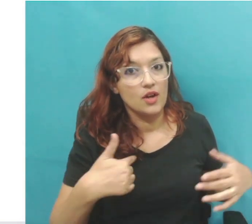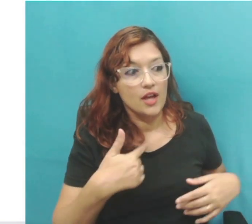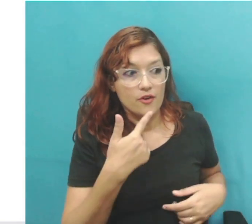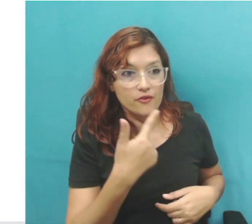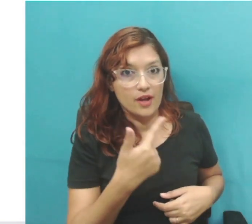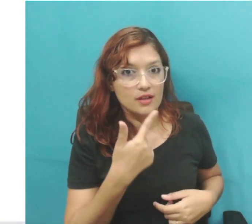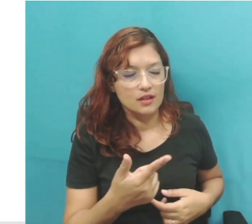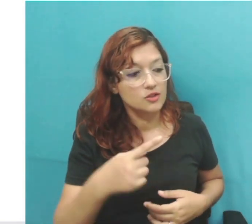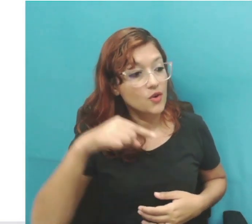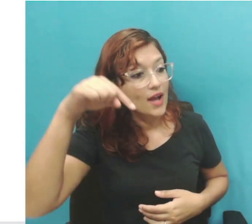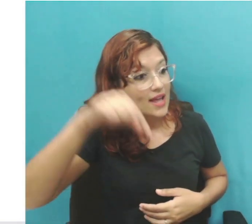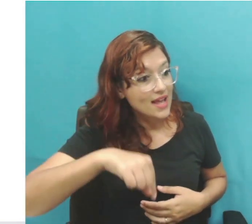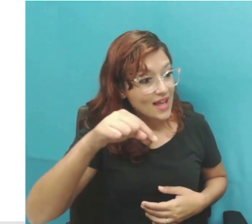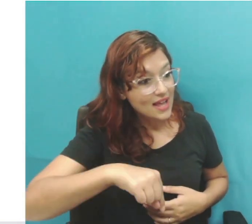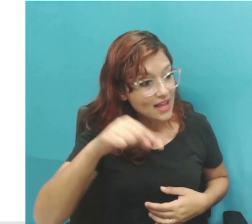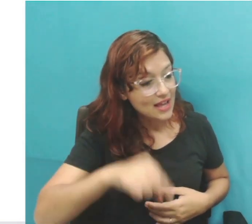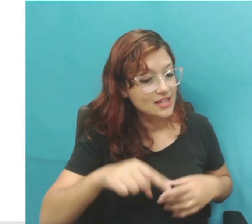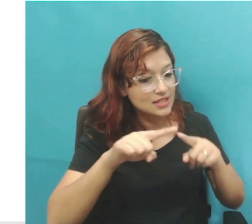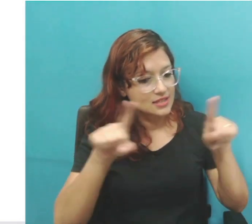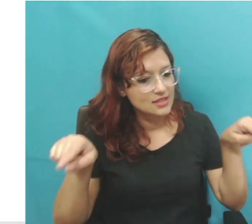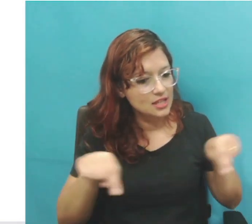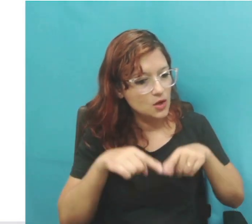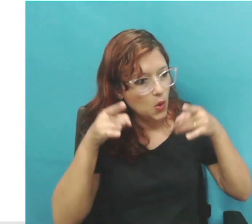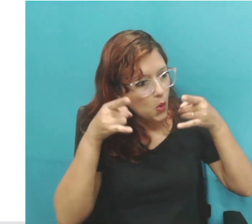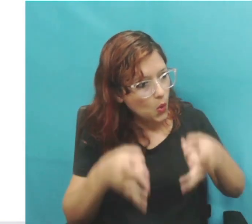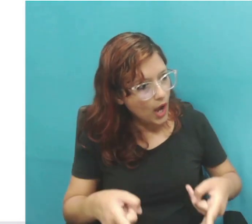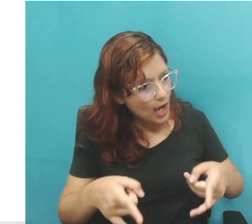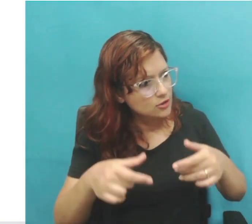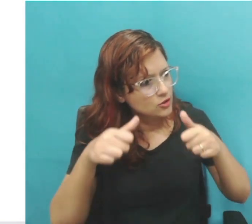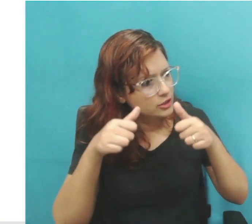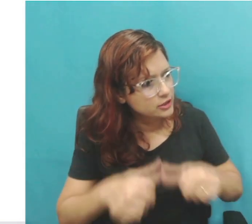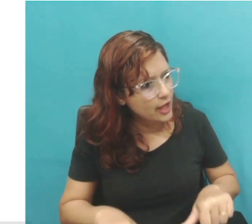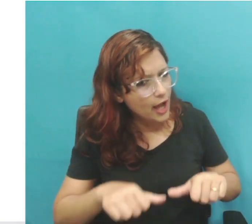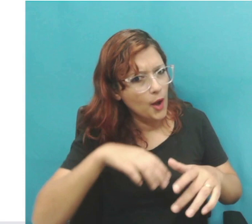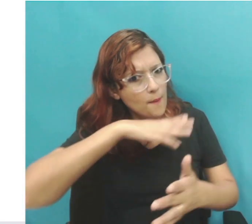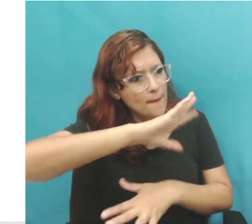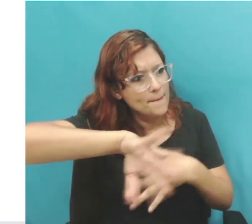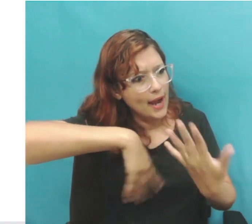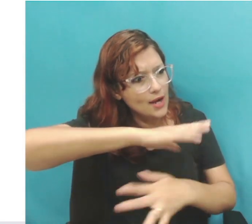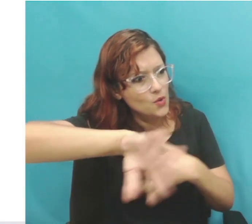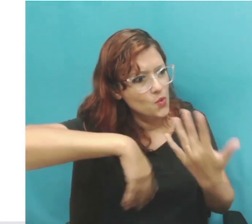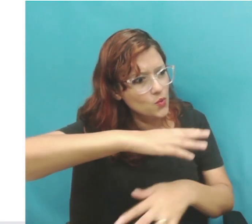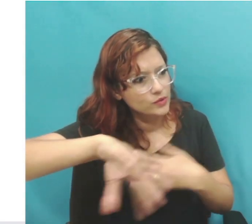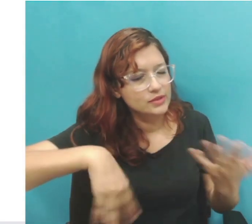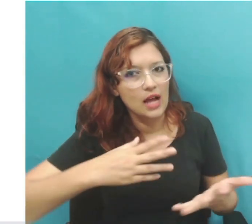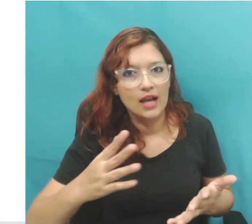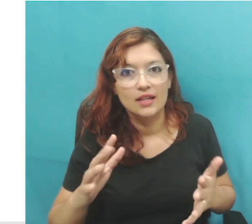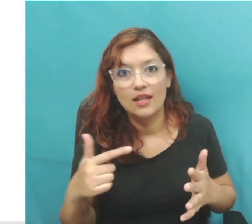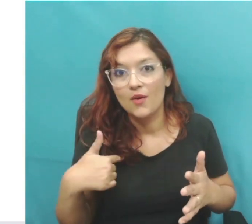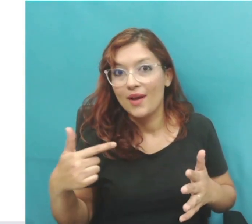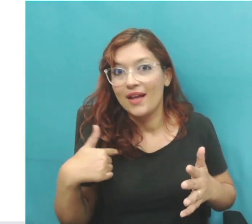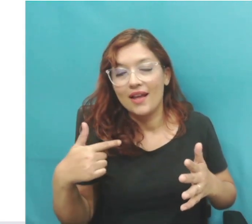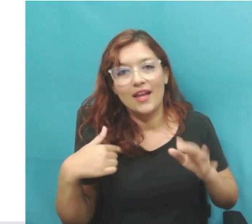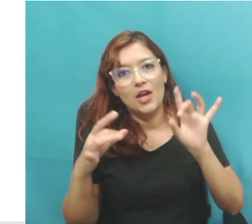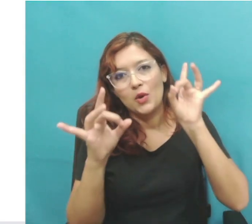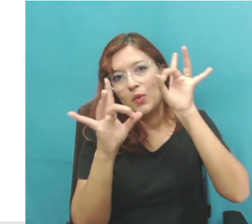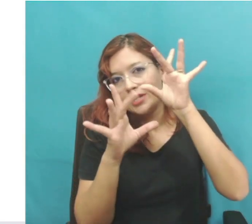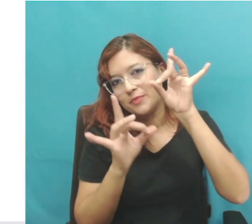Este quarto, eu falando, ó, este quarto está uma